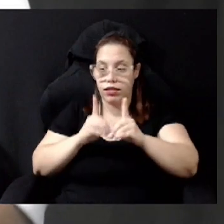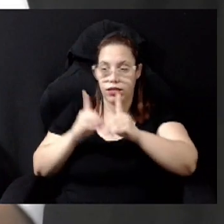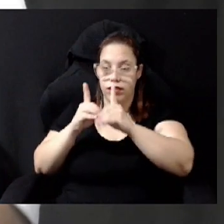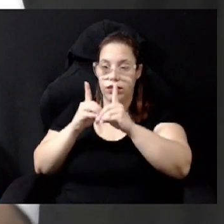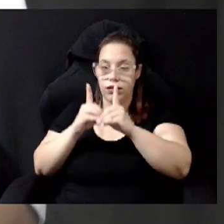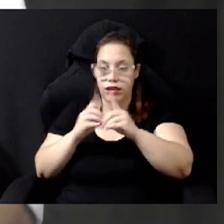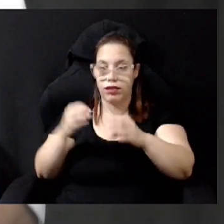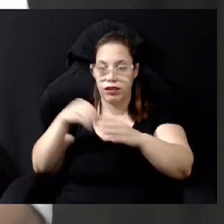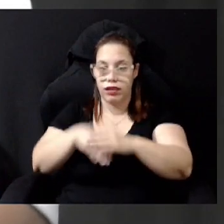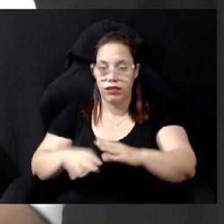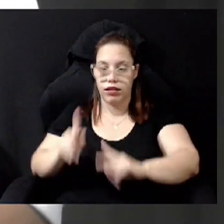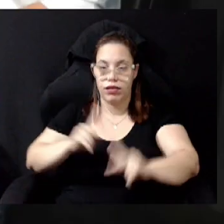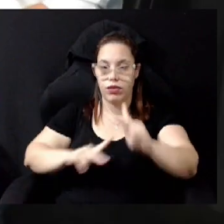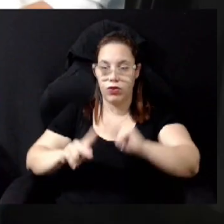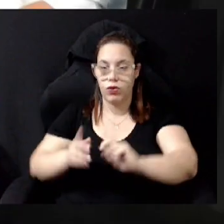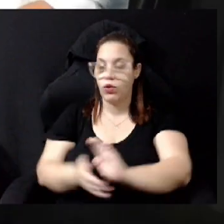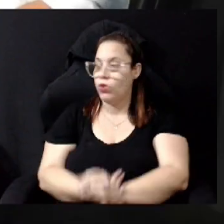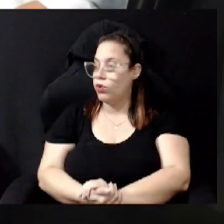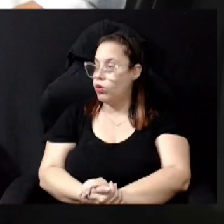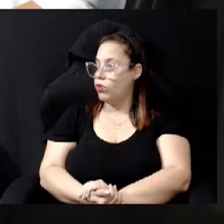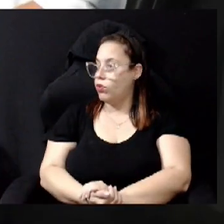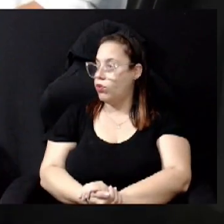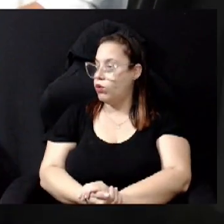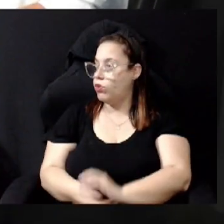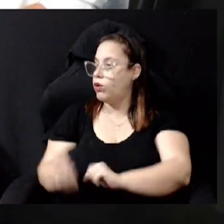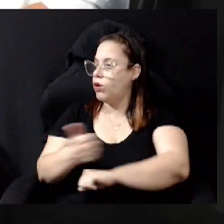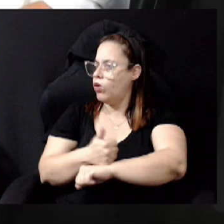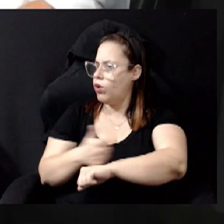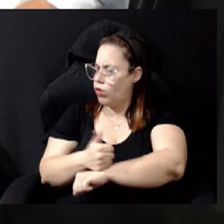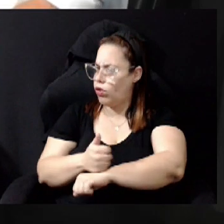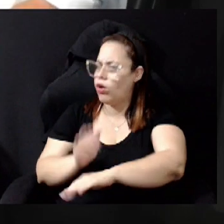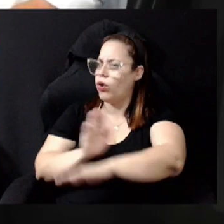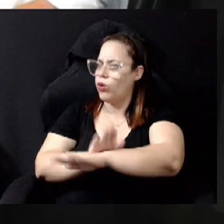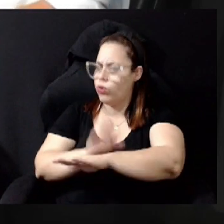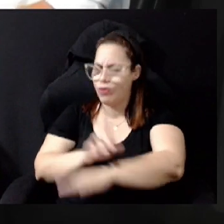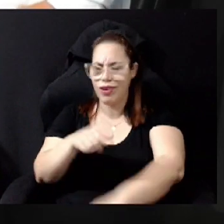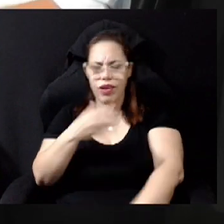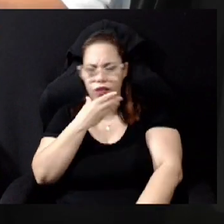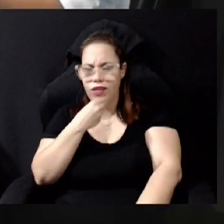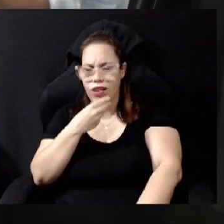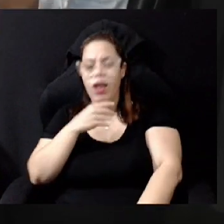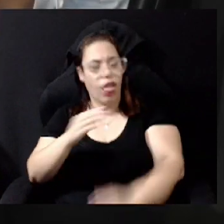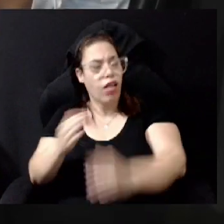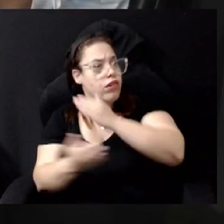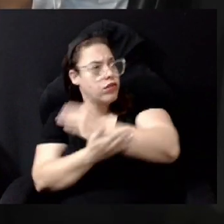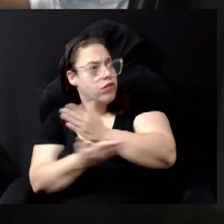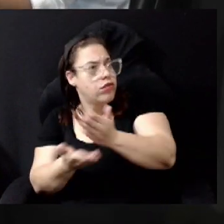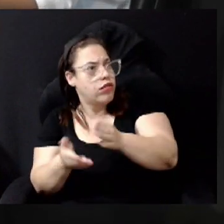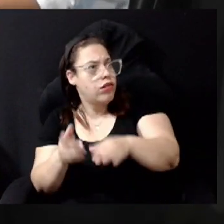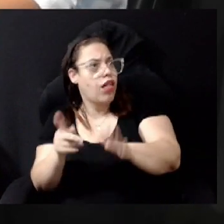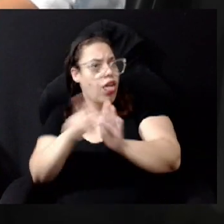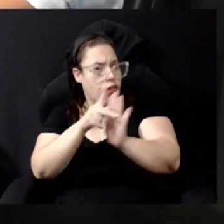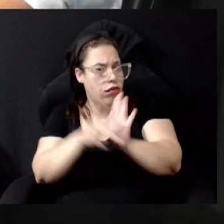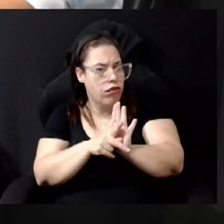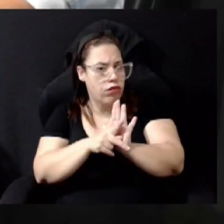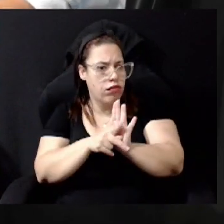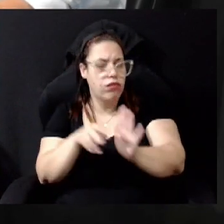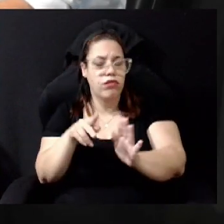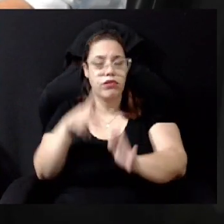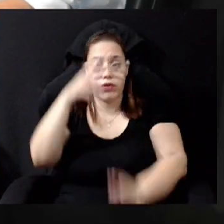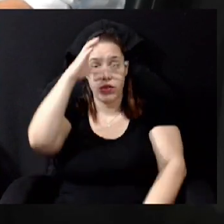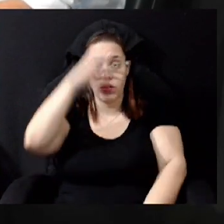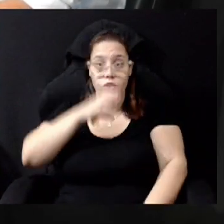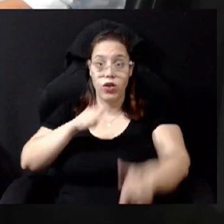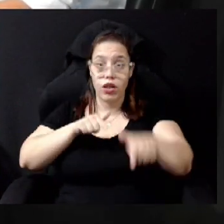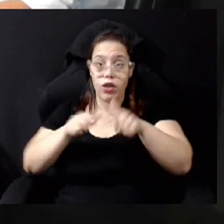a formação vai nesse sentido, ajuda muito, né, Carmo? Ajuda. E a proposta é isso, a nossa proposta é que o cidadão trabalhe próximo de onde ele